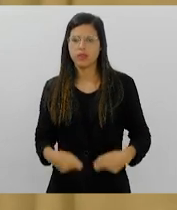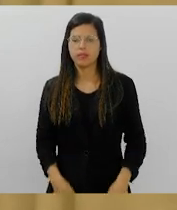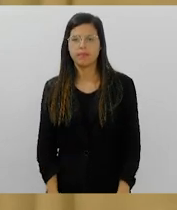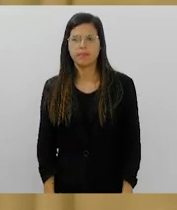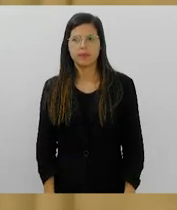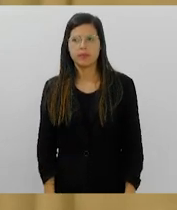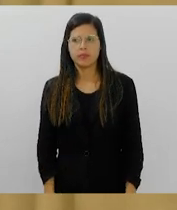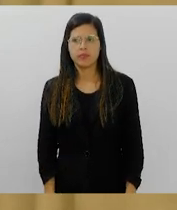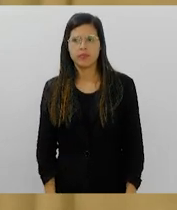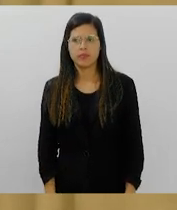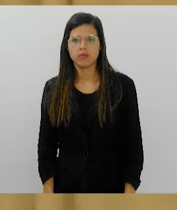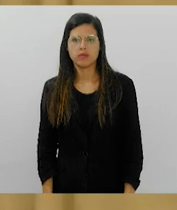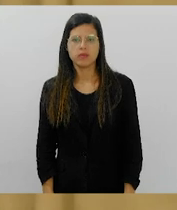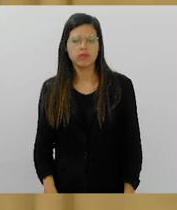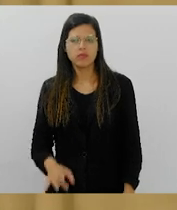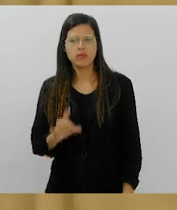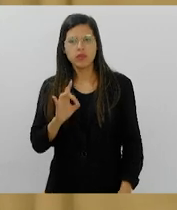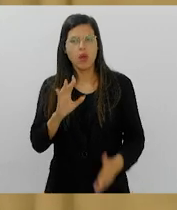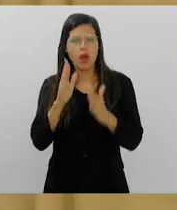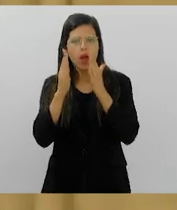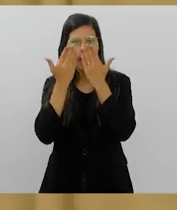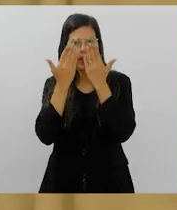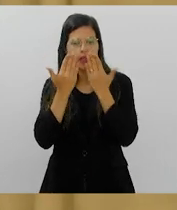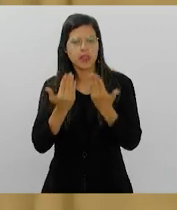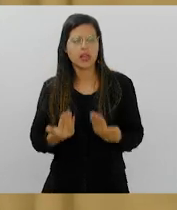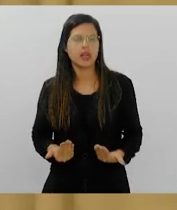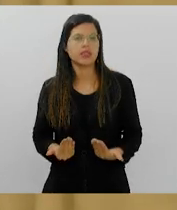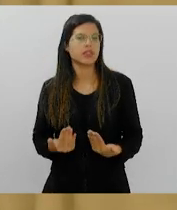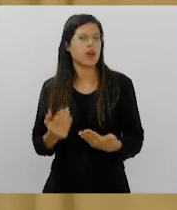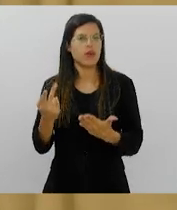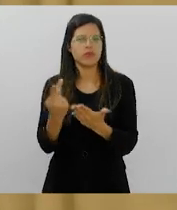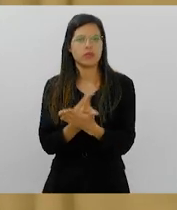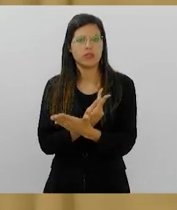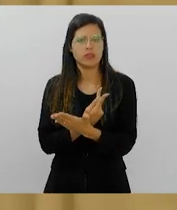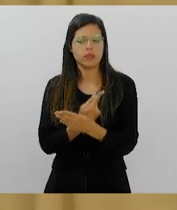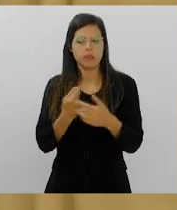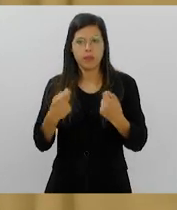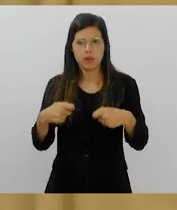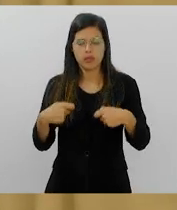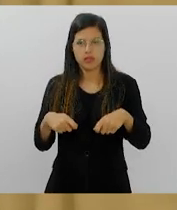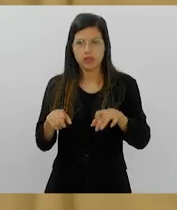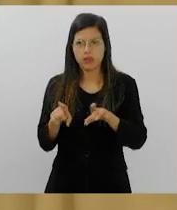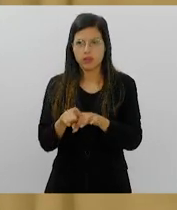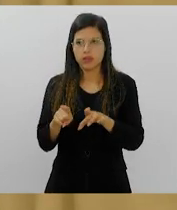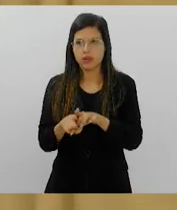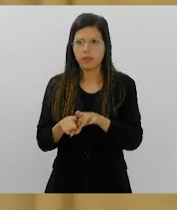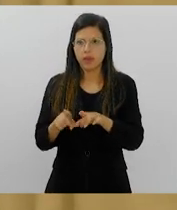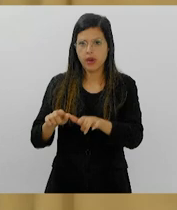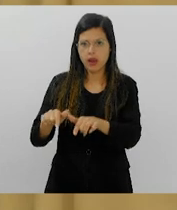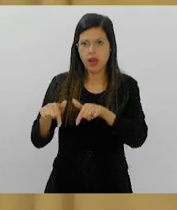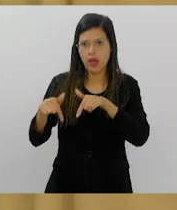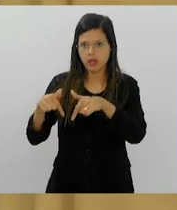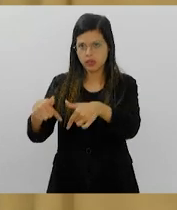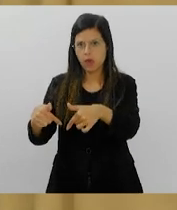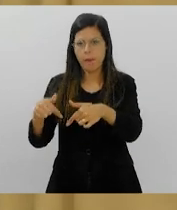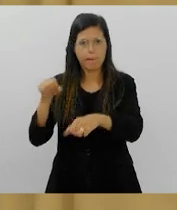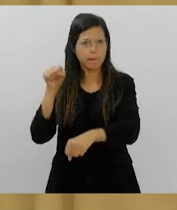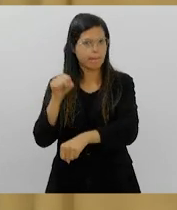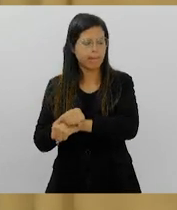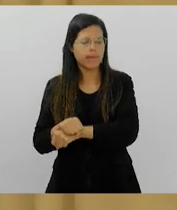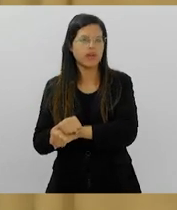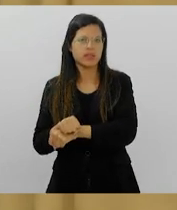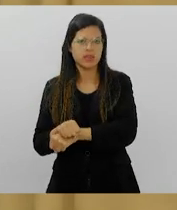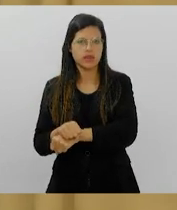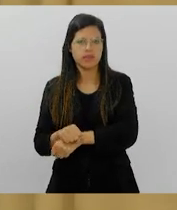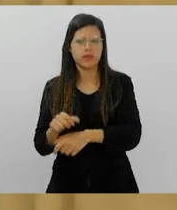além de só analisar o que estava acontecendo, a gente precisava ser efetivo para interromper, para fazer